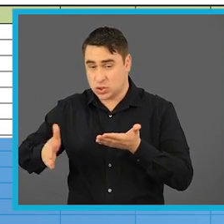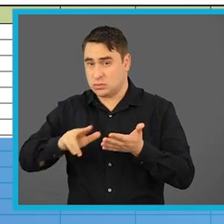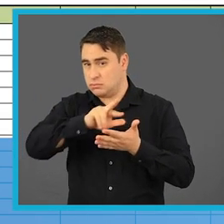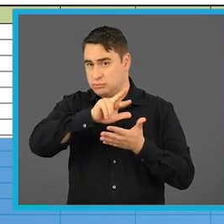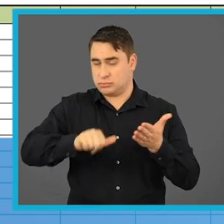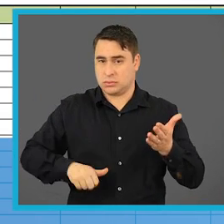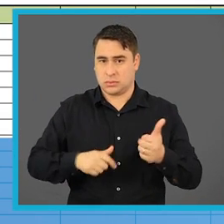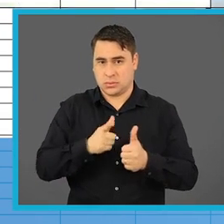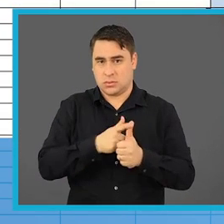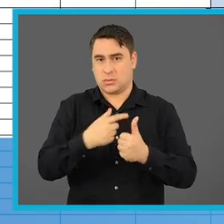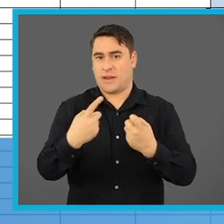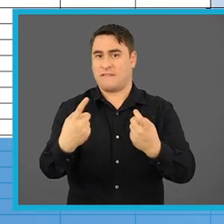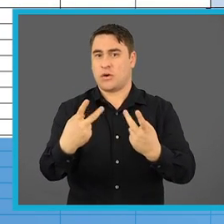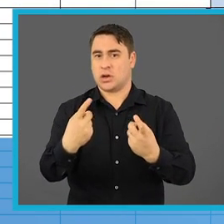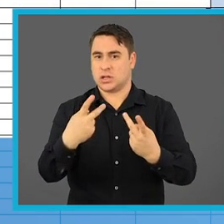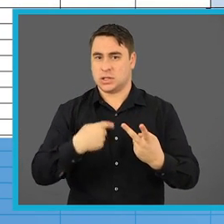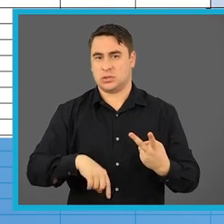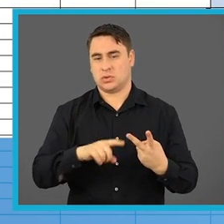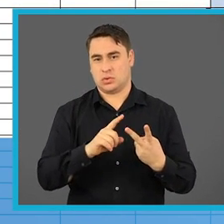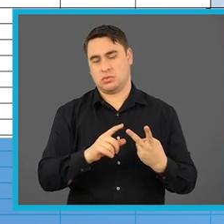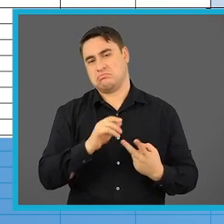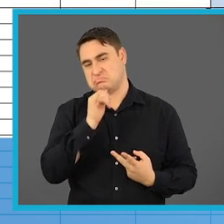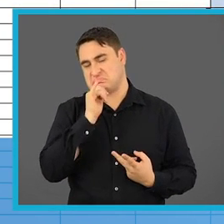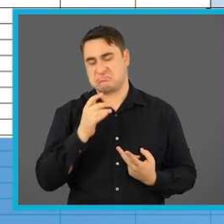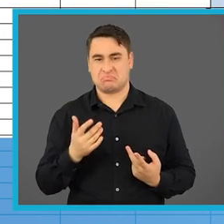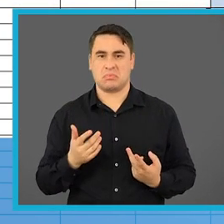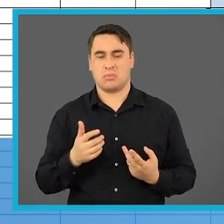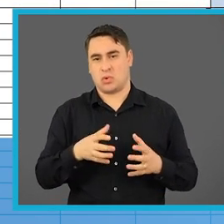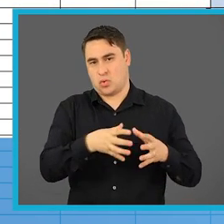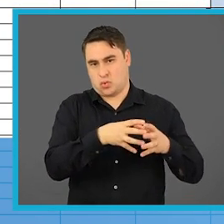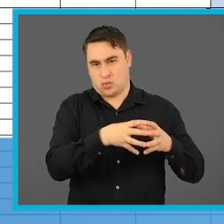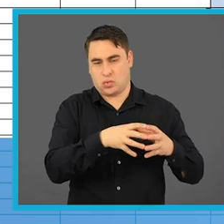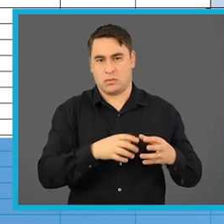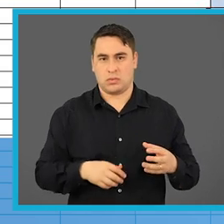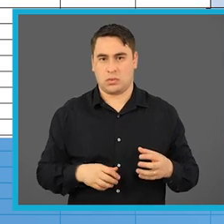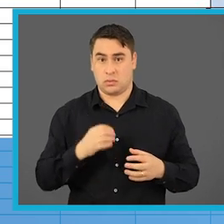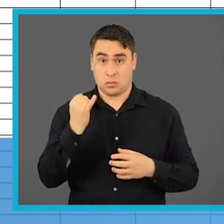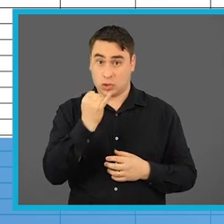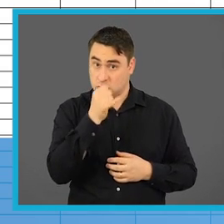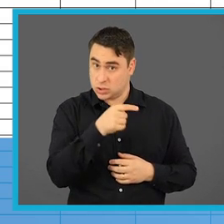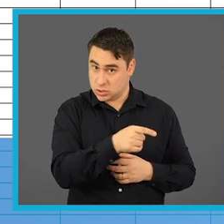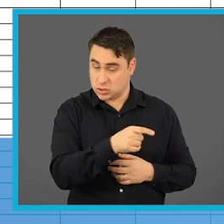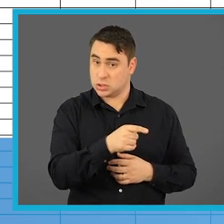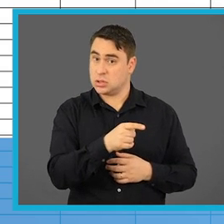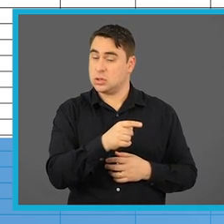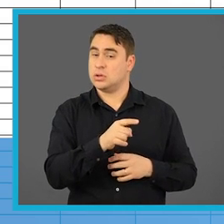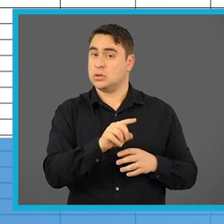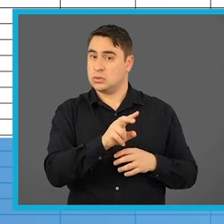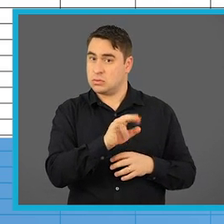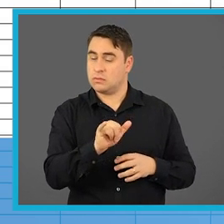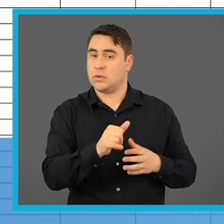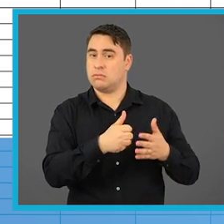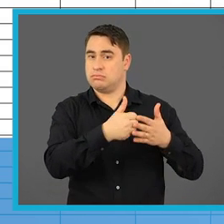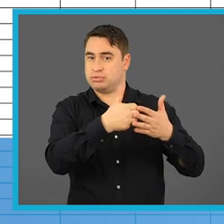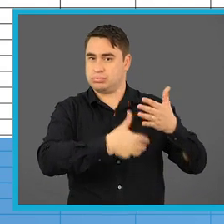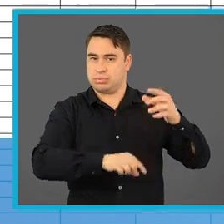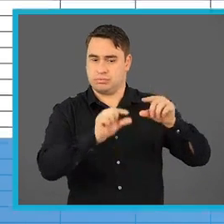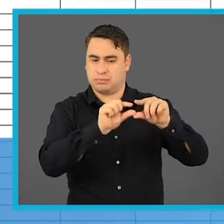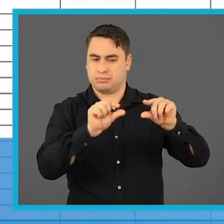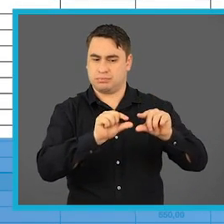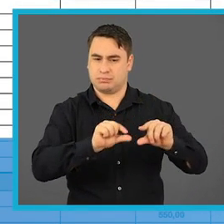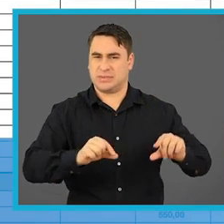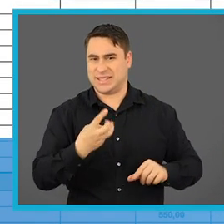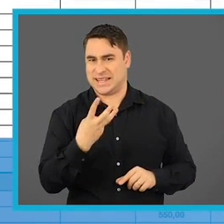várias partes. Fornecedores, por exemplo, é um grupo importante, para ele nós deixamos